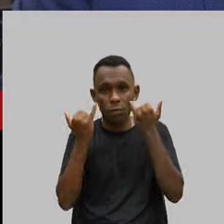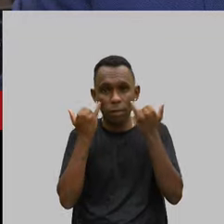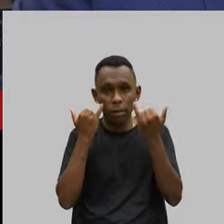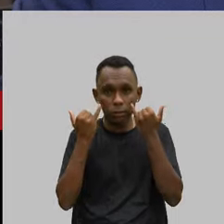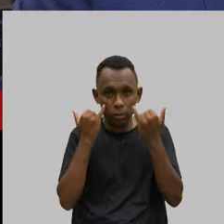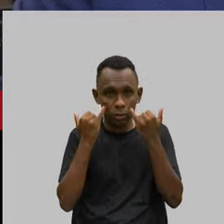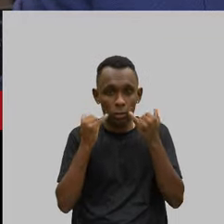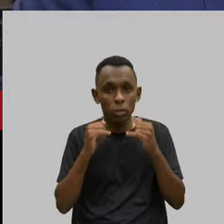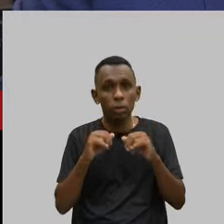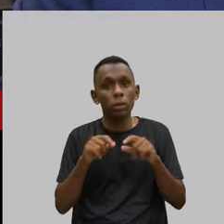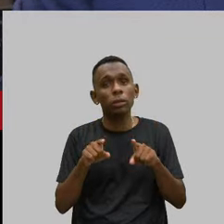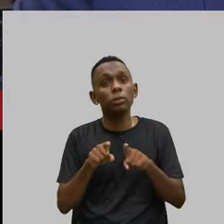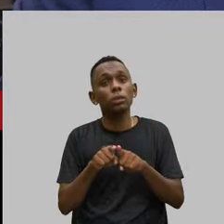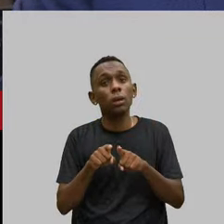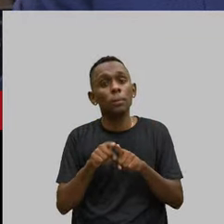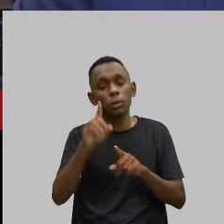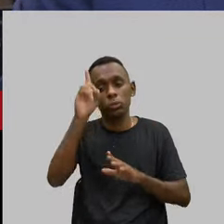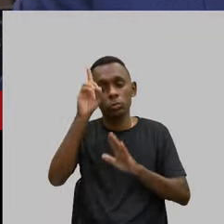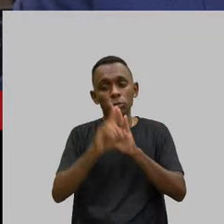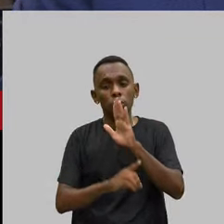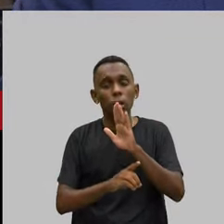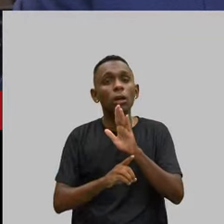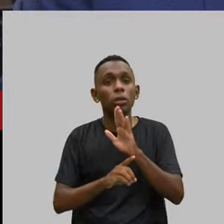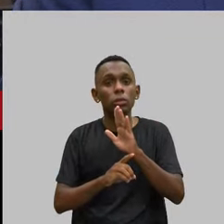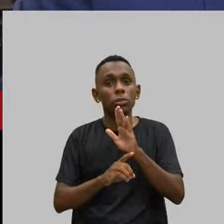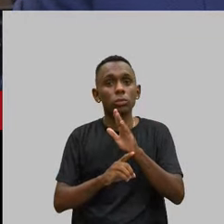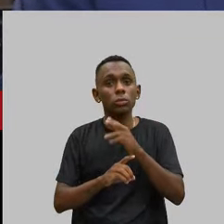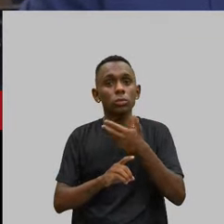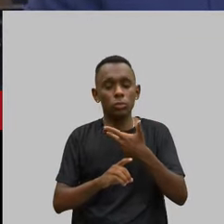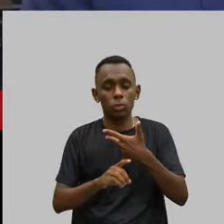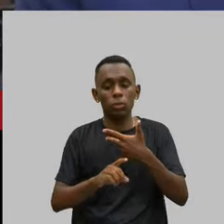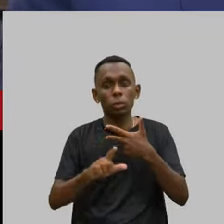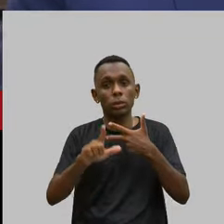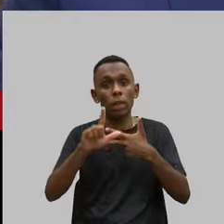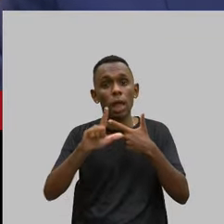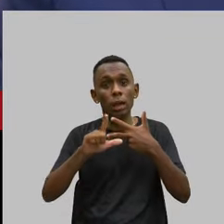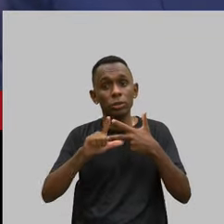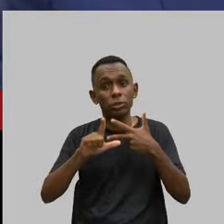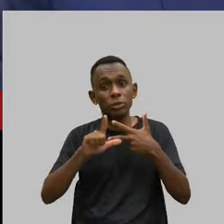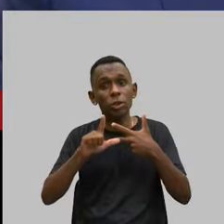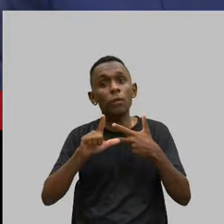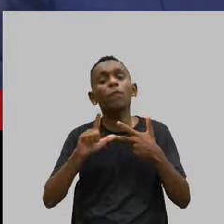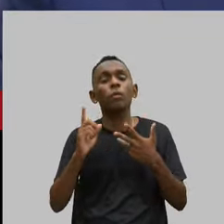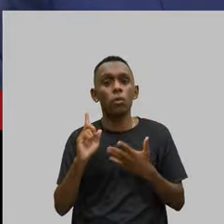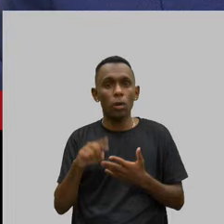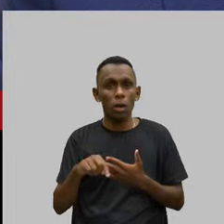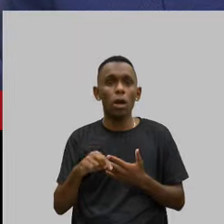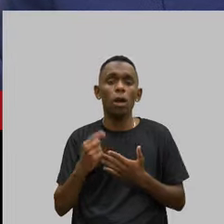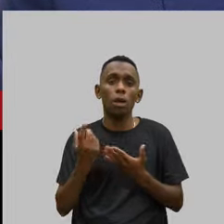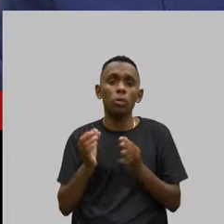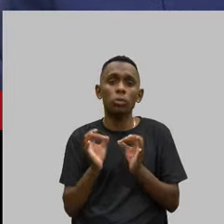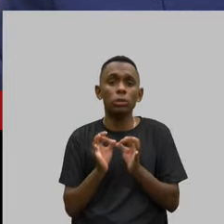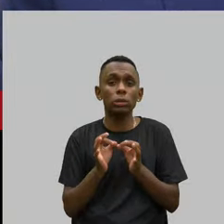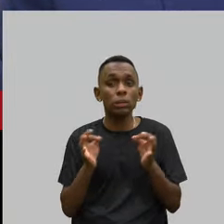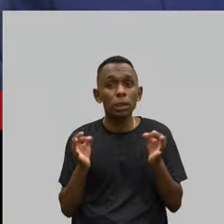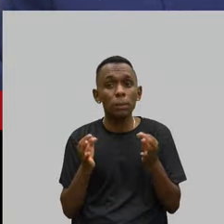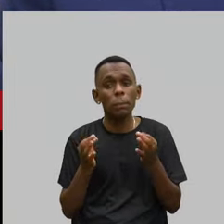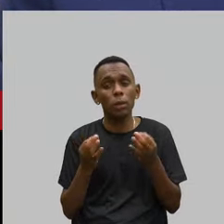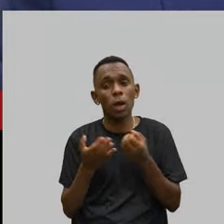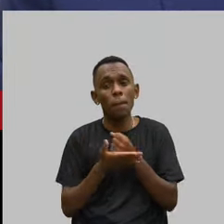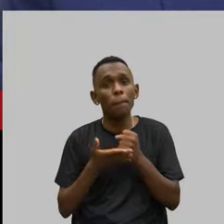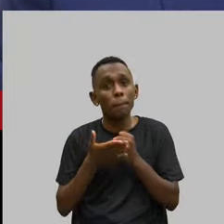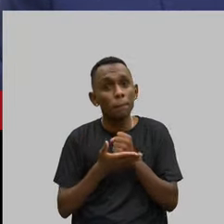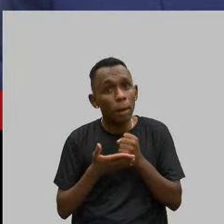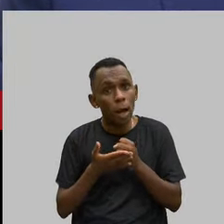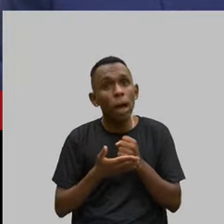tem o direito de ter No Poder Legislativo o mínimo o mínimo de fiscalização do